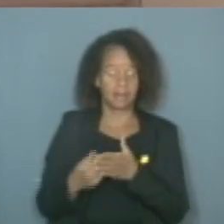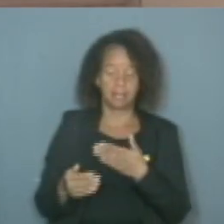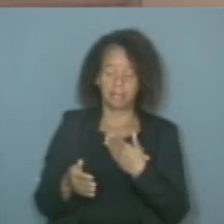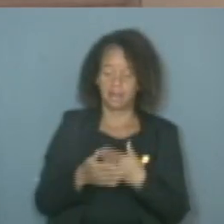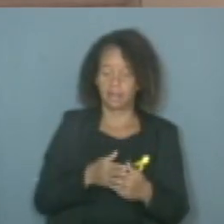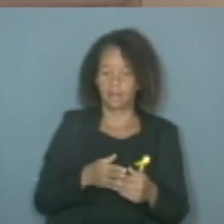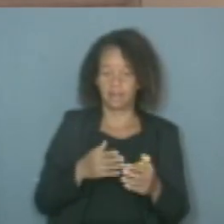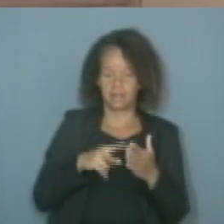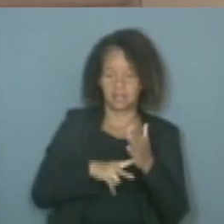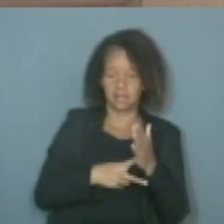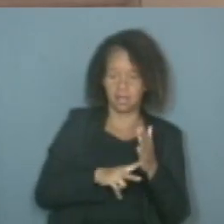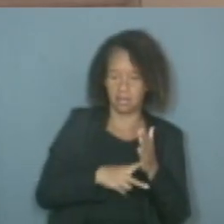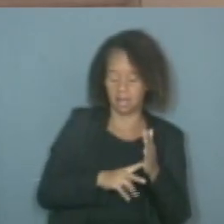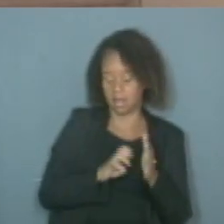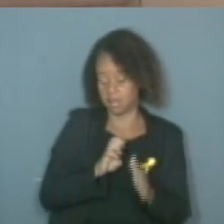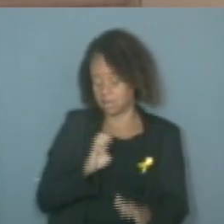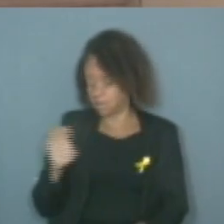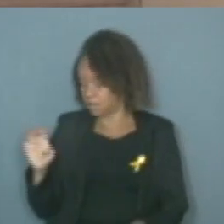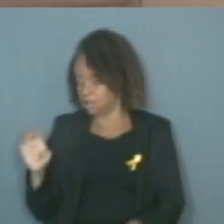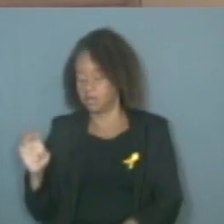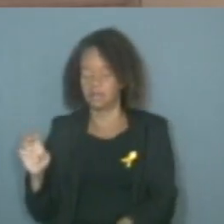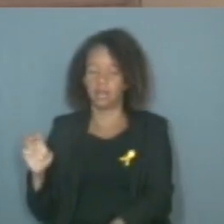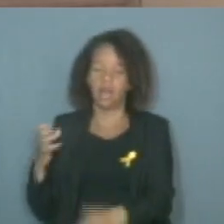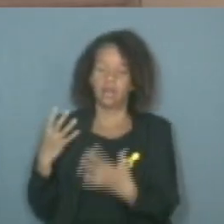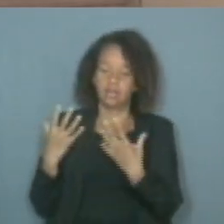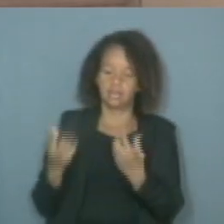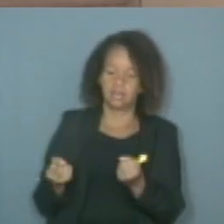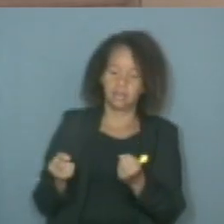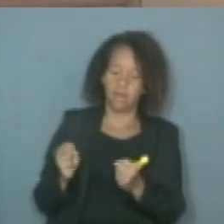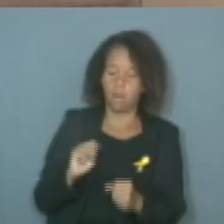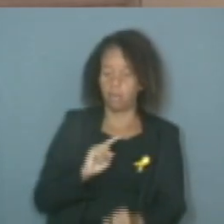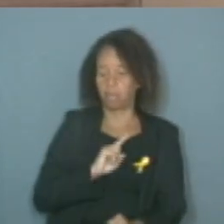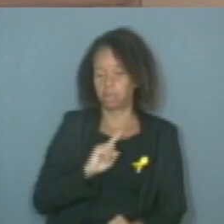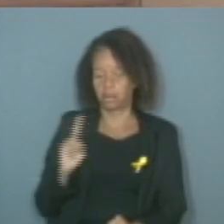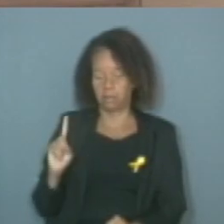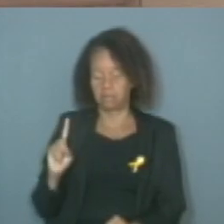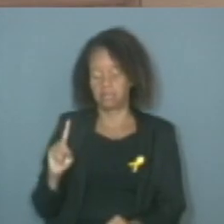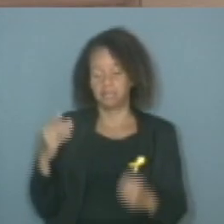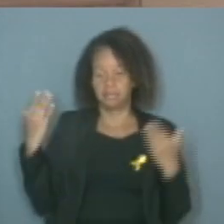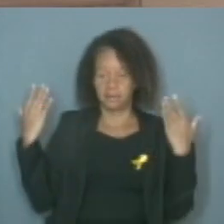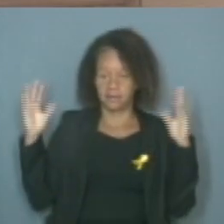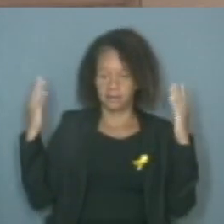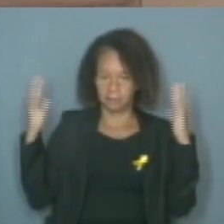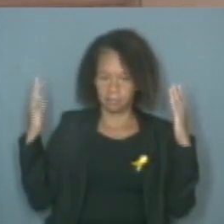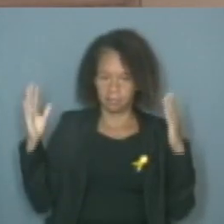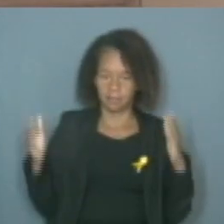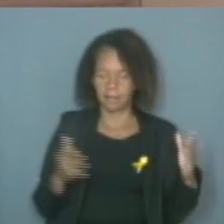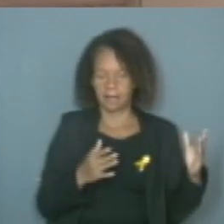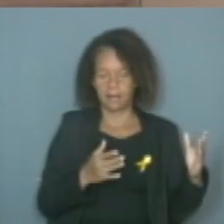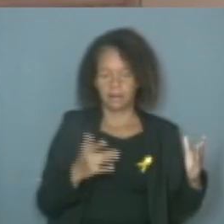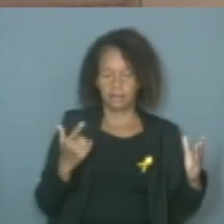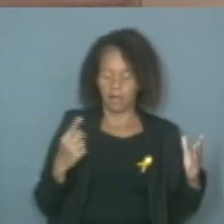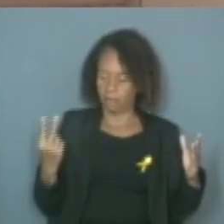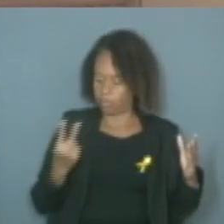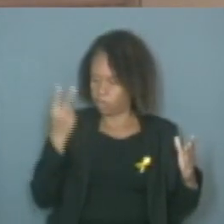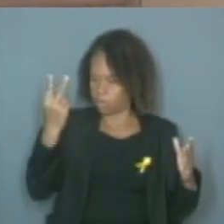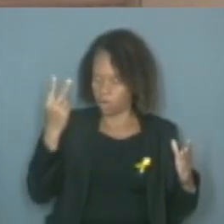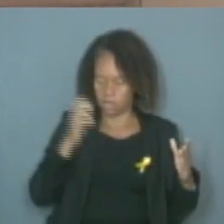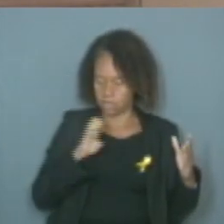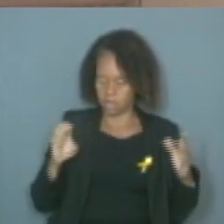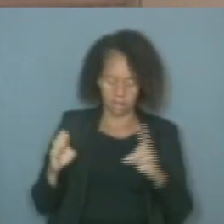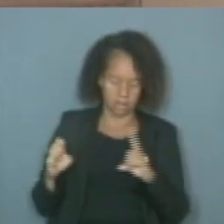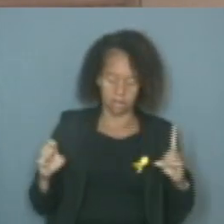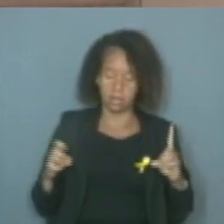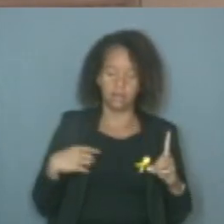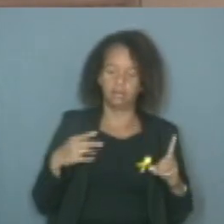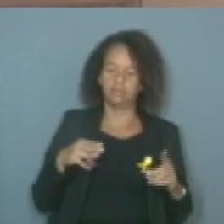de sindicato esquerdista aceitar ou não. Então, parabéns. Essa aqui não é uma vitória da esquerda e da direita, é